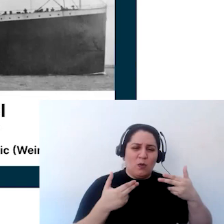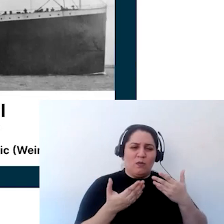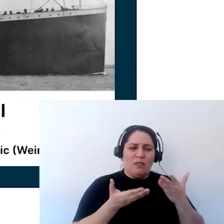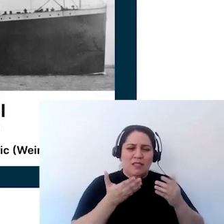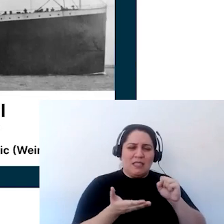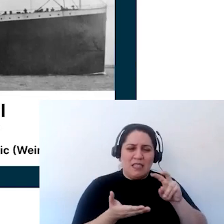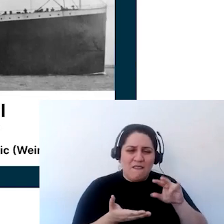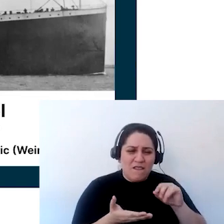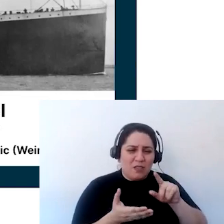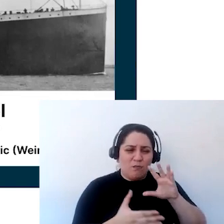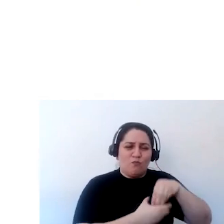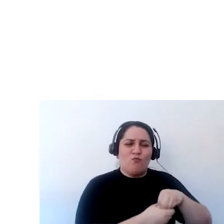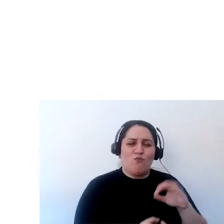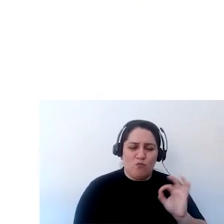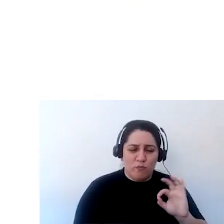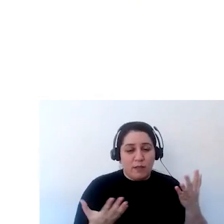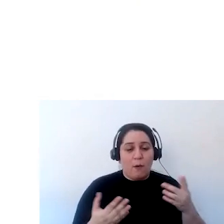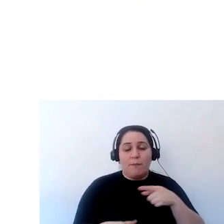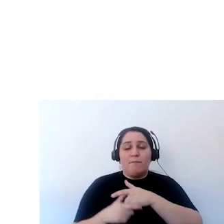tratando a segurança? Vamos conhecer um pouquinho.